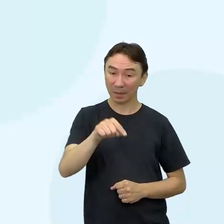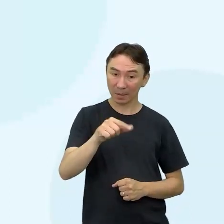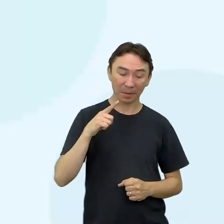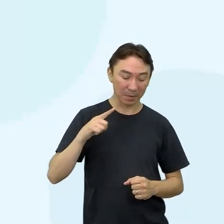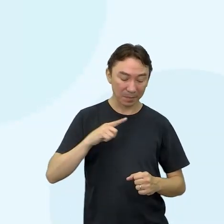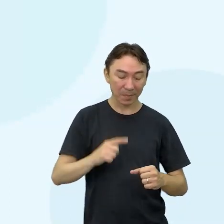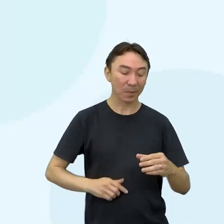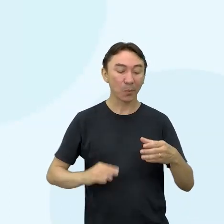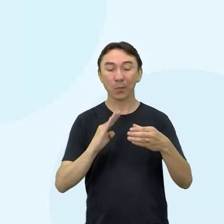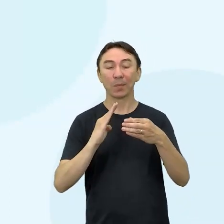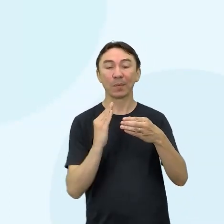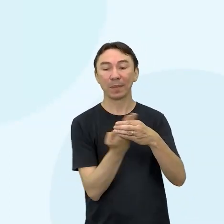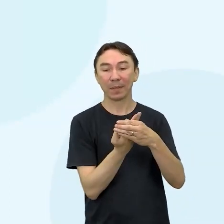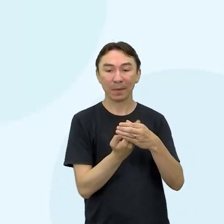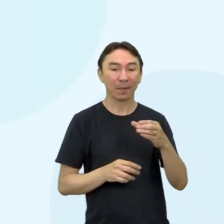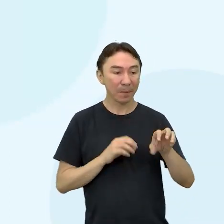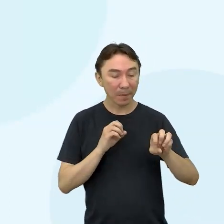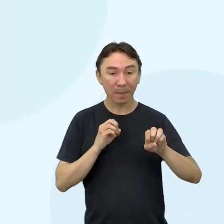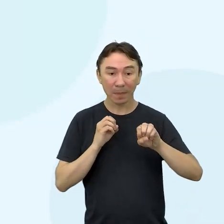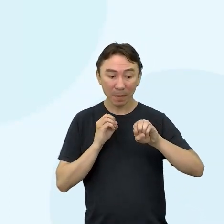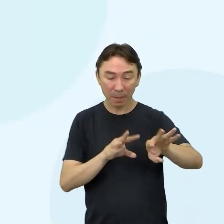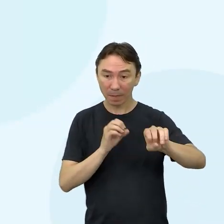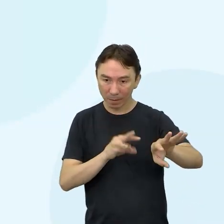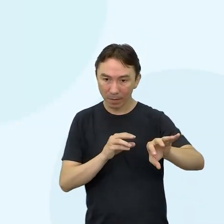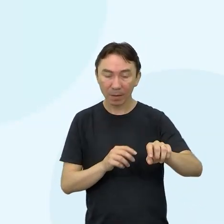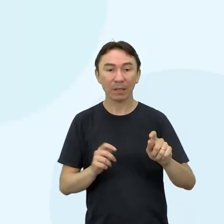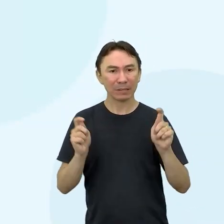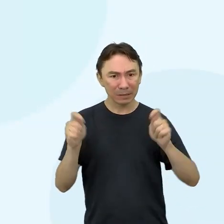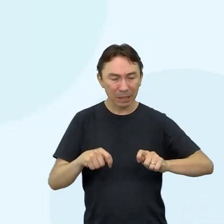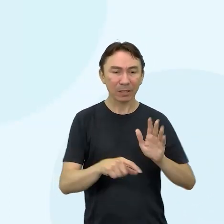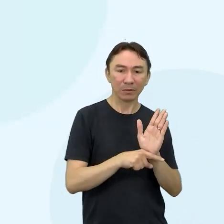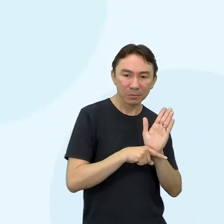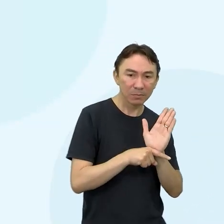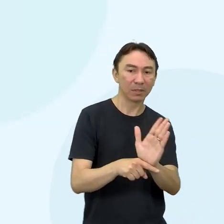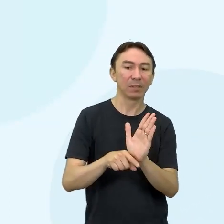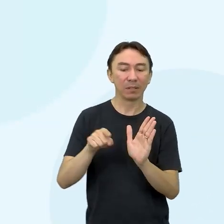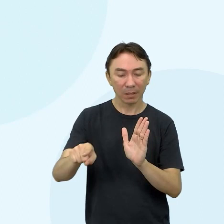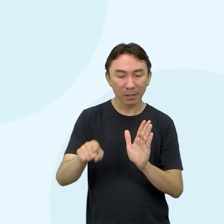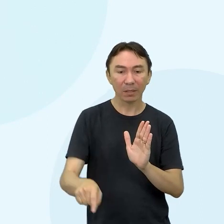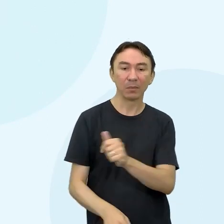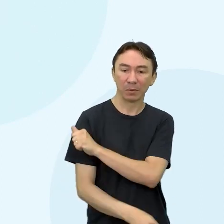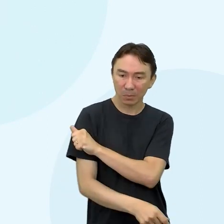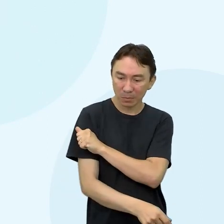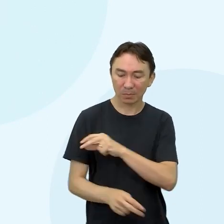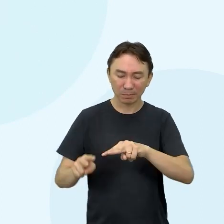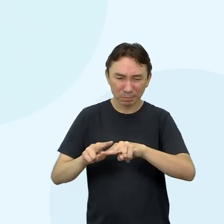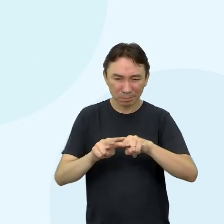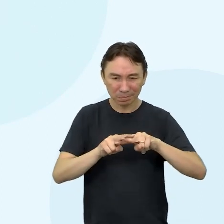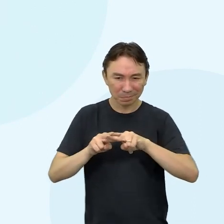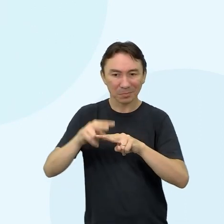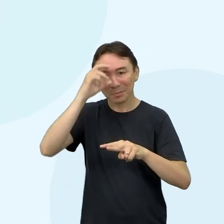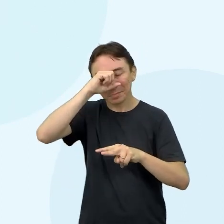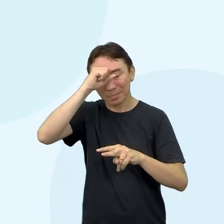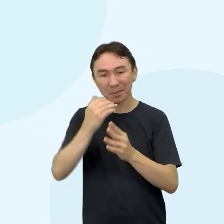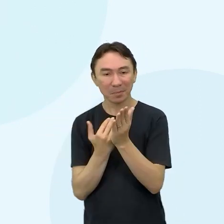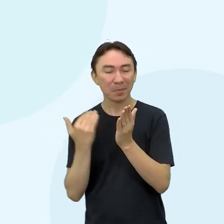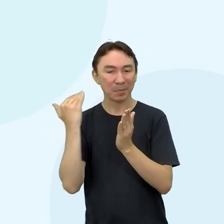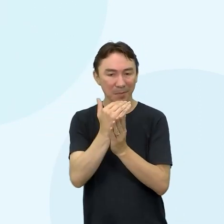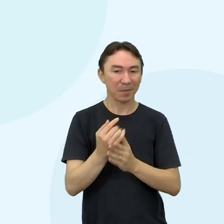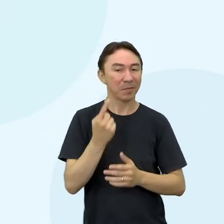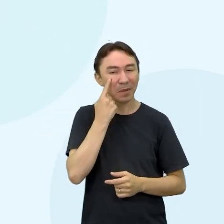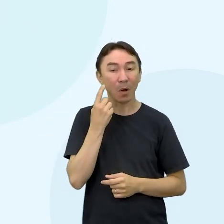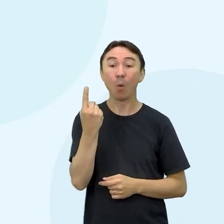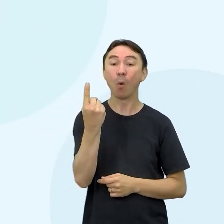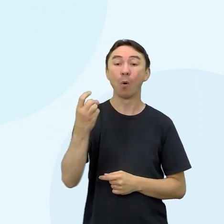educacional pode ajudar na recuperação de aprendizagem dos estudantes? Aí tá 3 minutinhos, mas eu vou dar para vocês 1 minutinho no